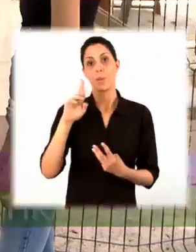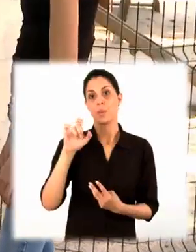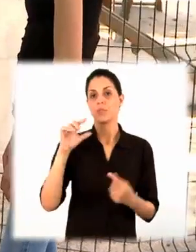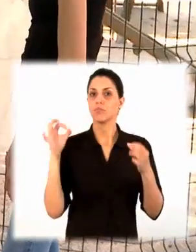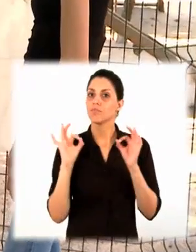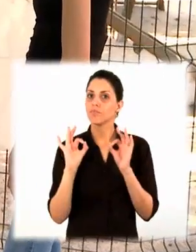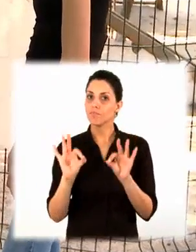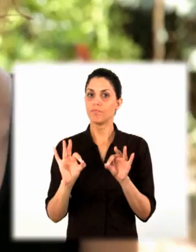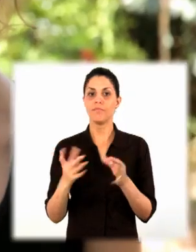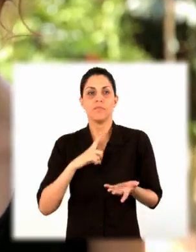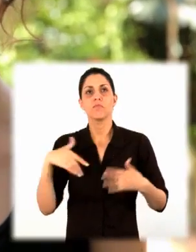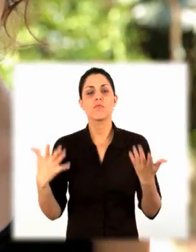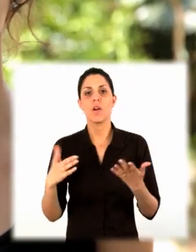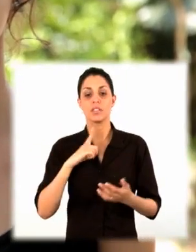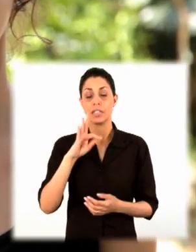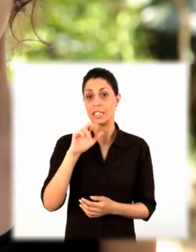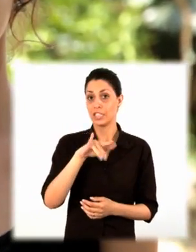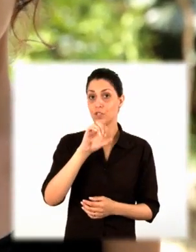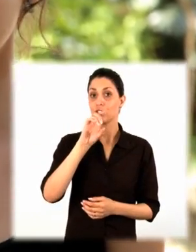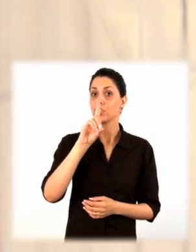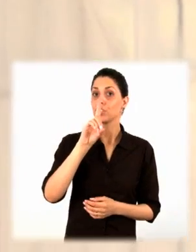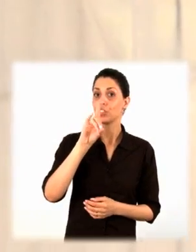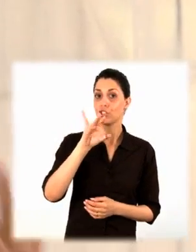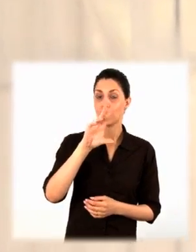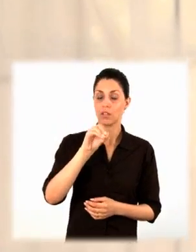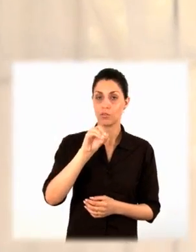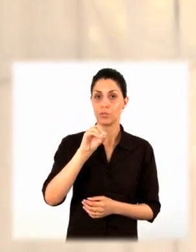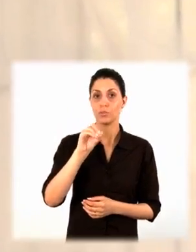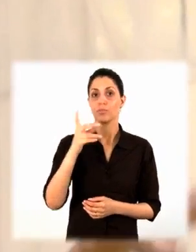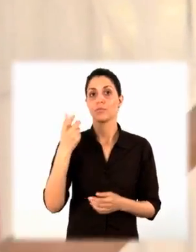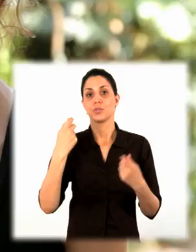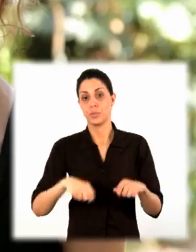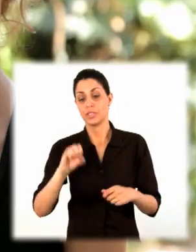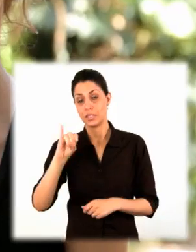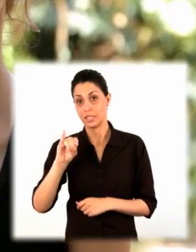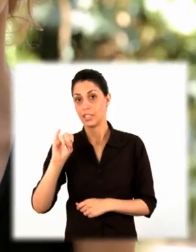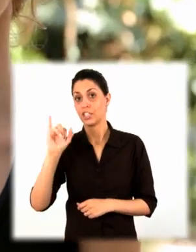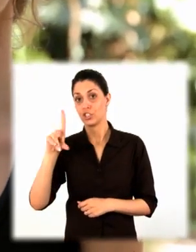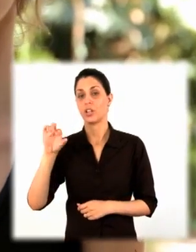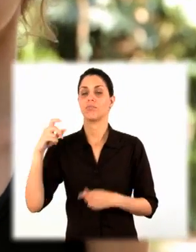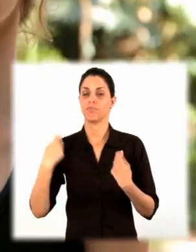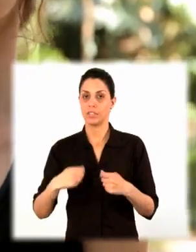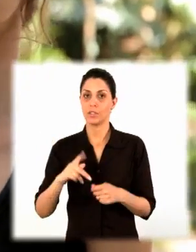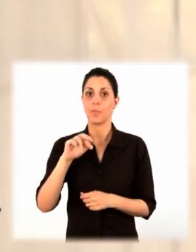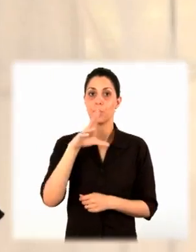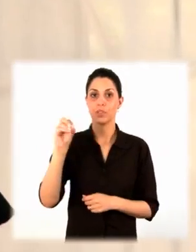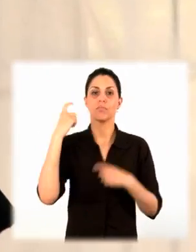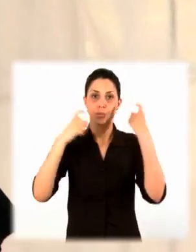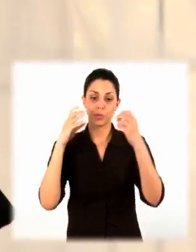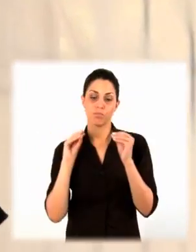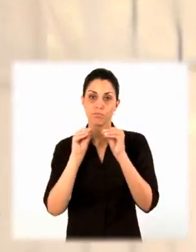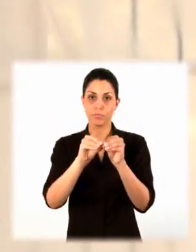preposição específica. Se pede é porque eles são transitivos indiretos. Se eles forem diretos, não vai precisar de preposição, eu não vou ter